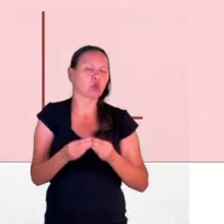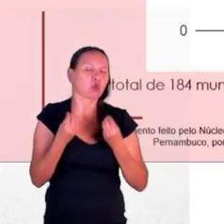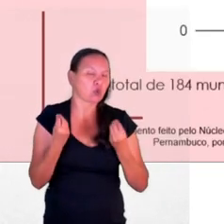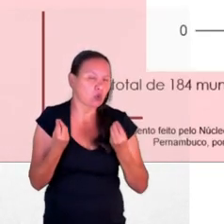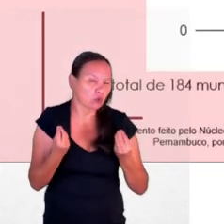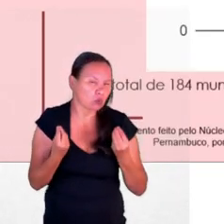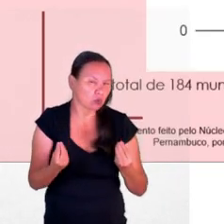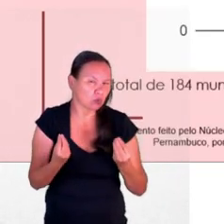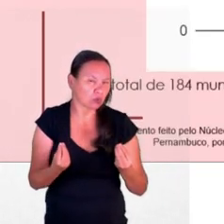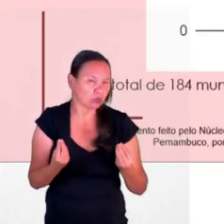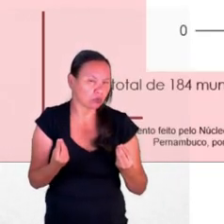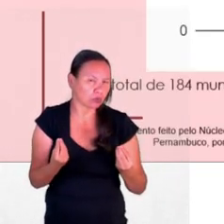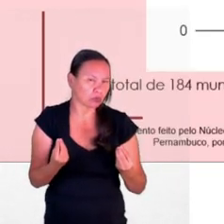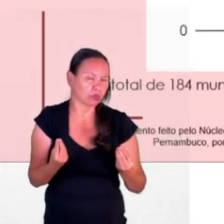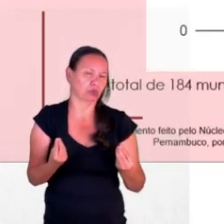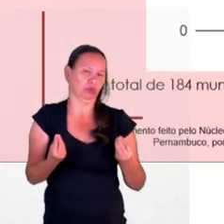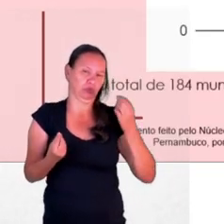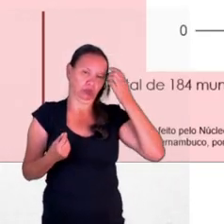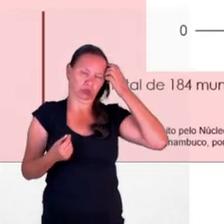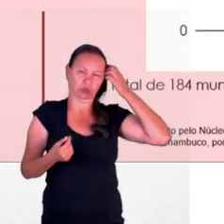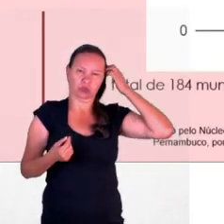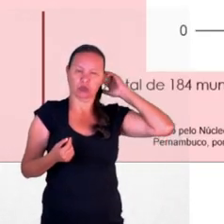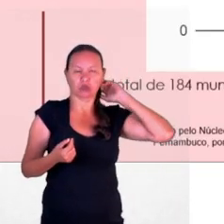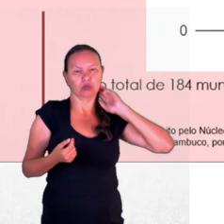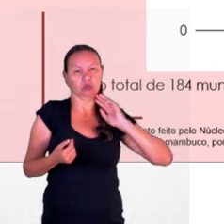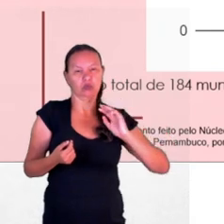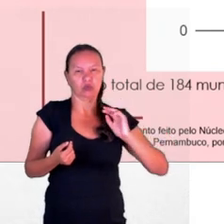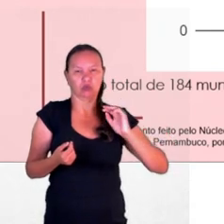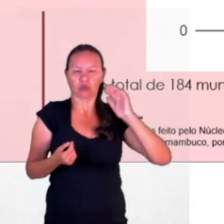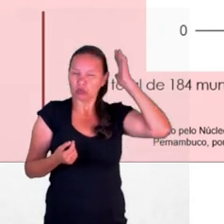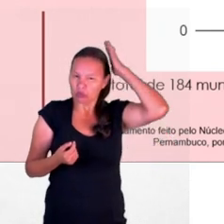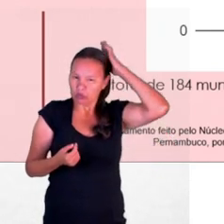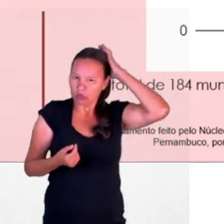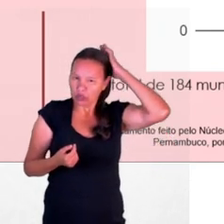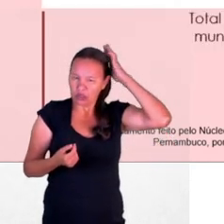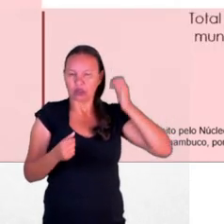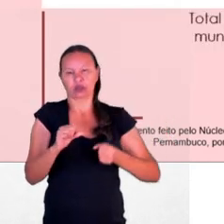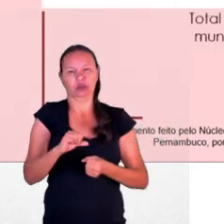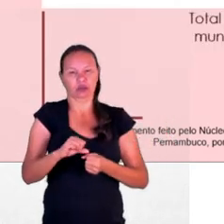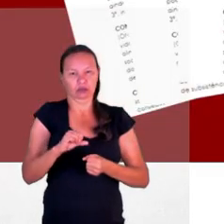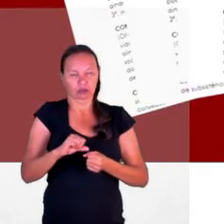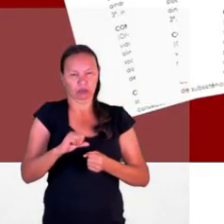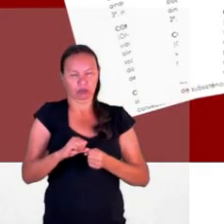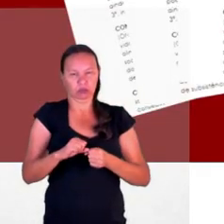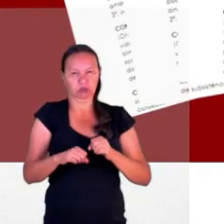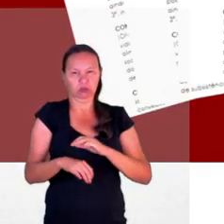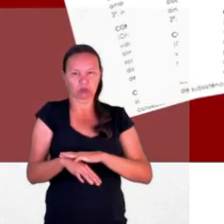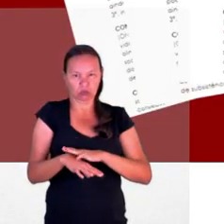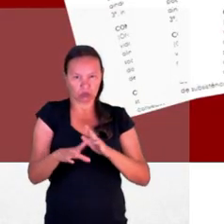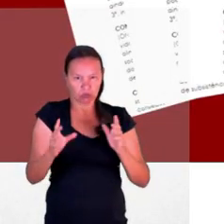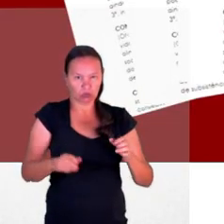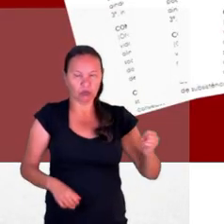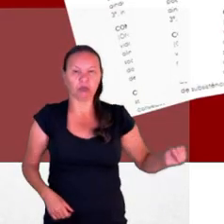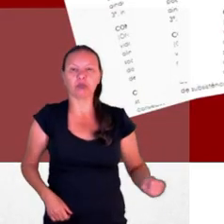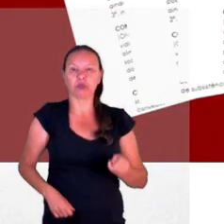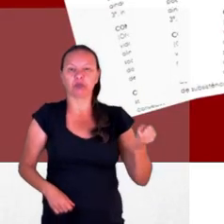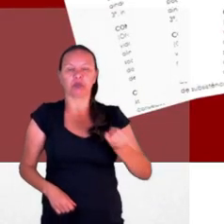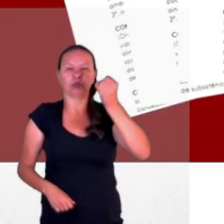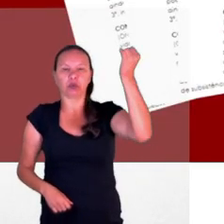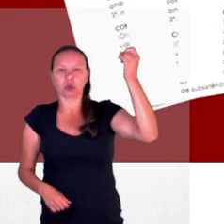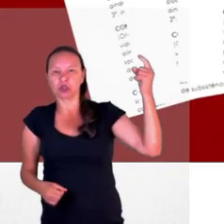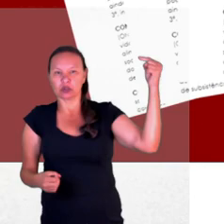também o o o Paraná o fez que a porta principal de de